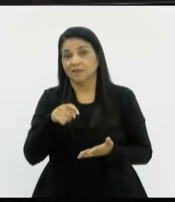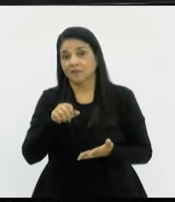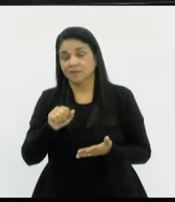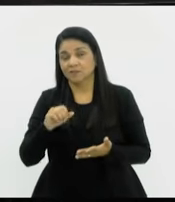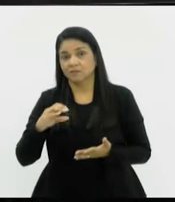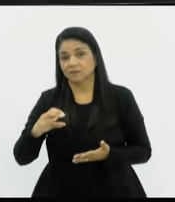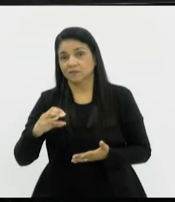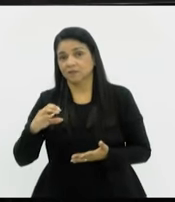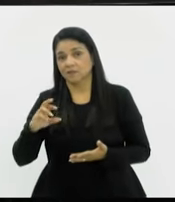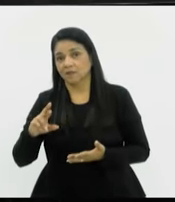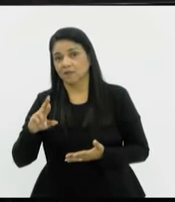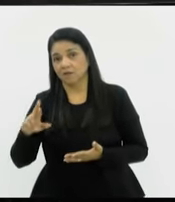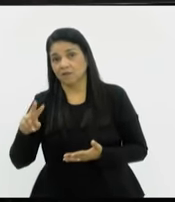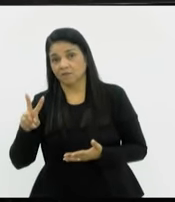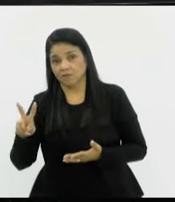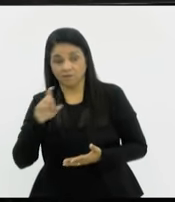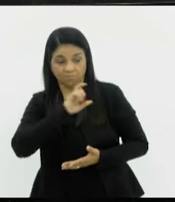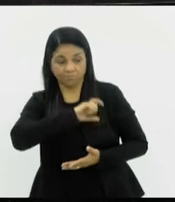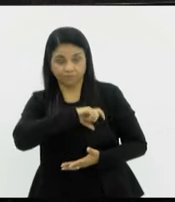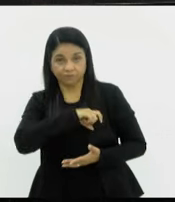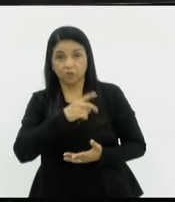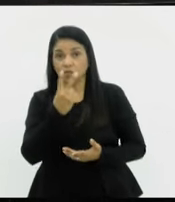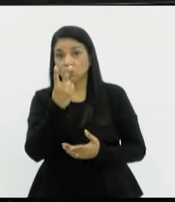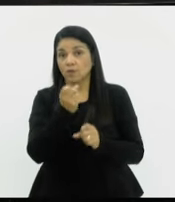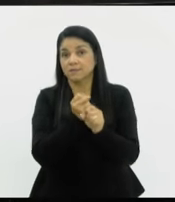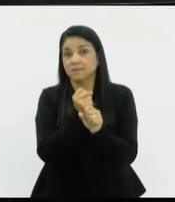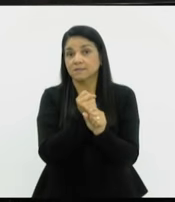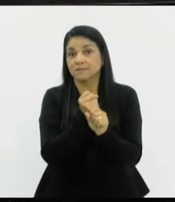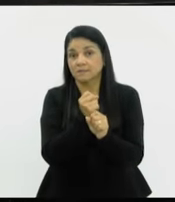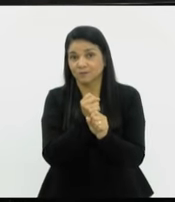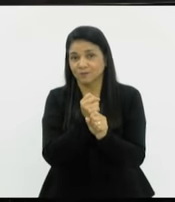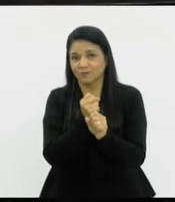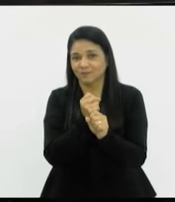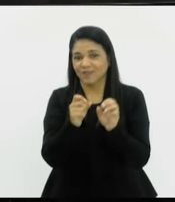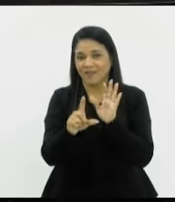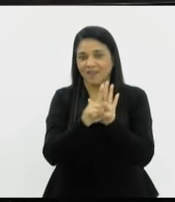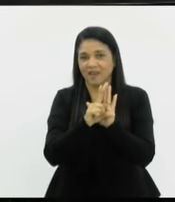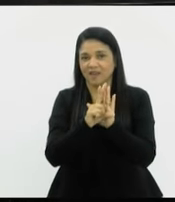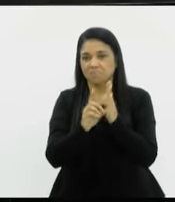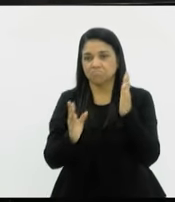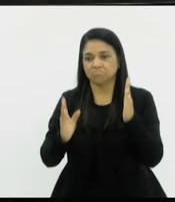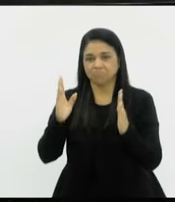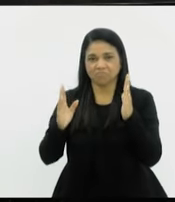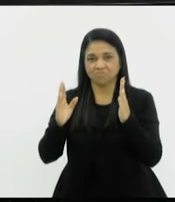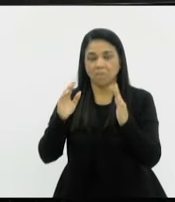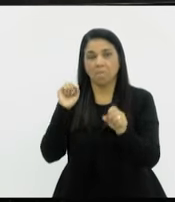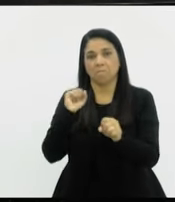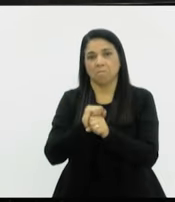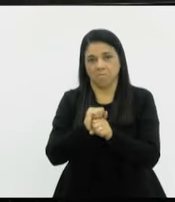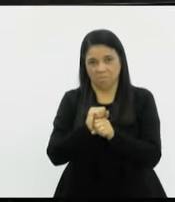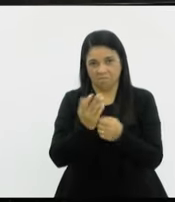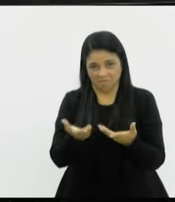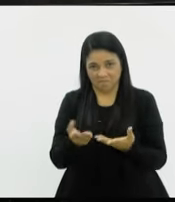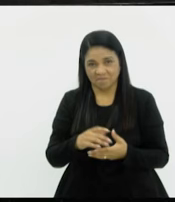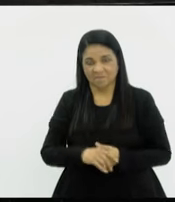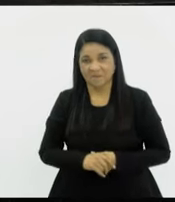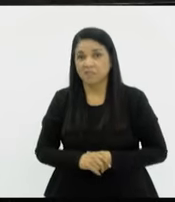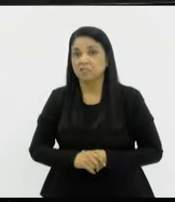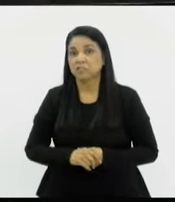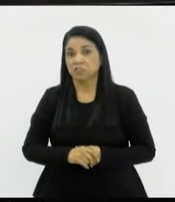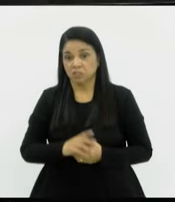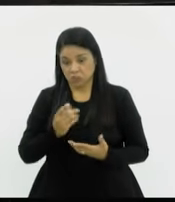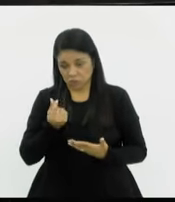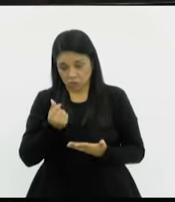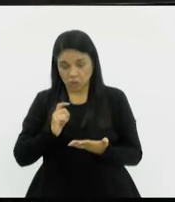CRLV dos 2 anos que a lei vigiou. Bom, e aí, haja dinheiro